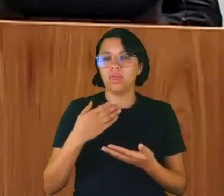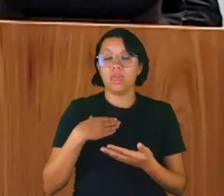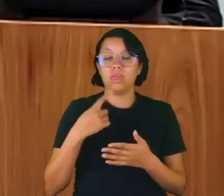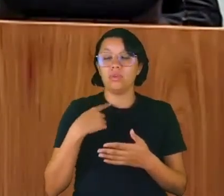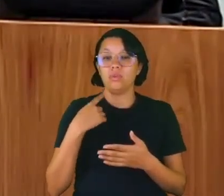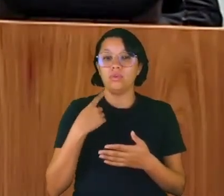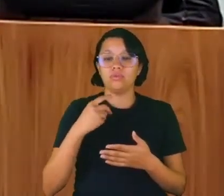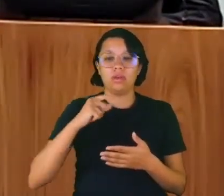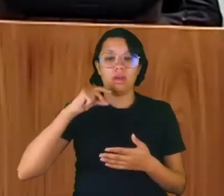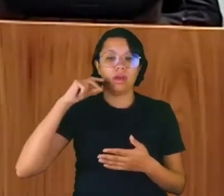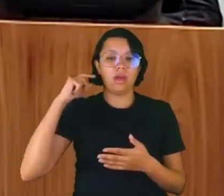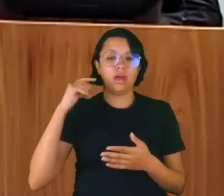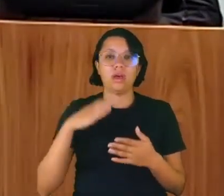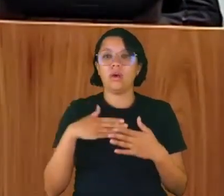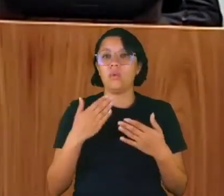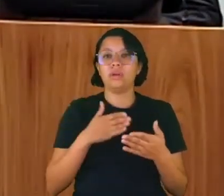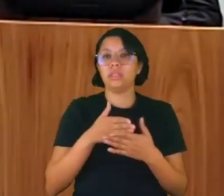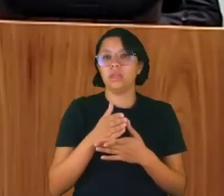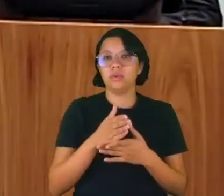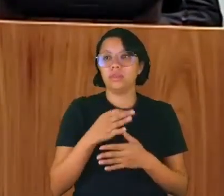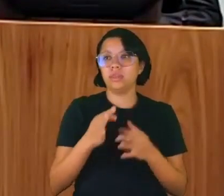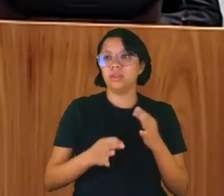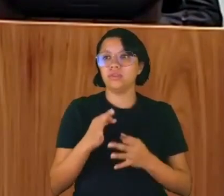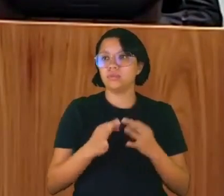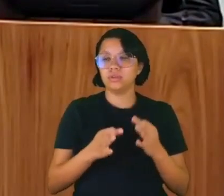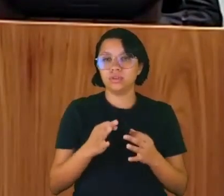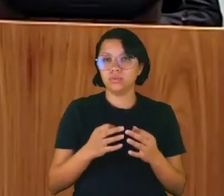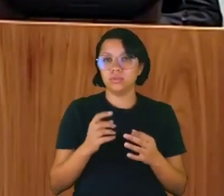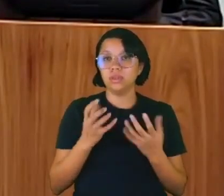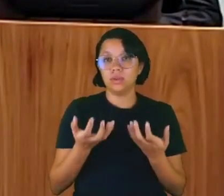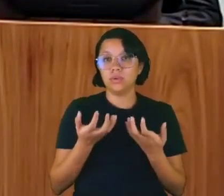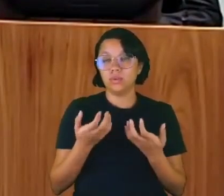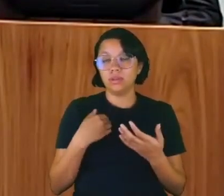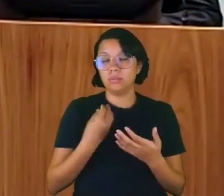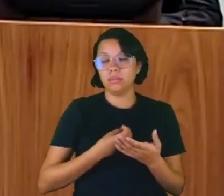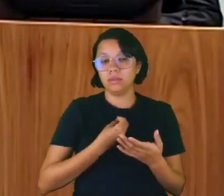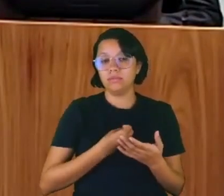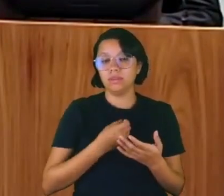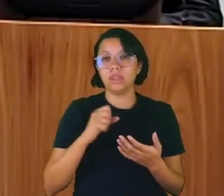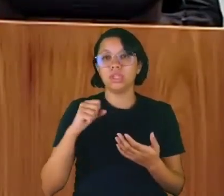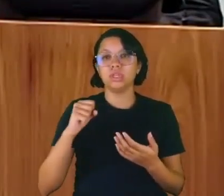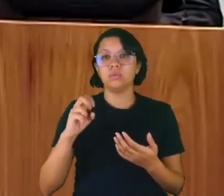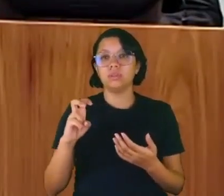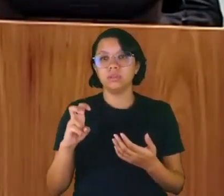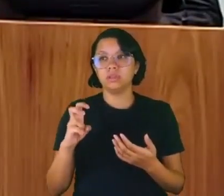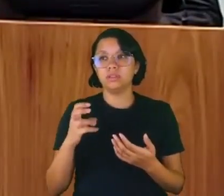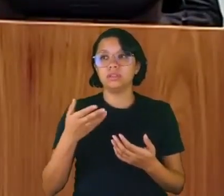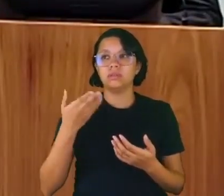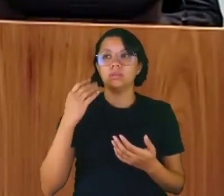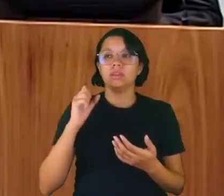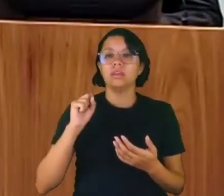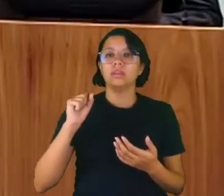1983, quando entrei na magistratura, que era aquilo que eu queria da minha vida. Em 85, estava lá em Santo André.